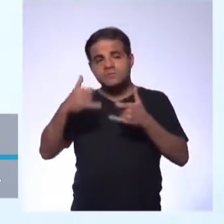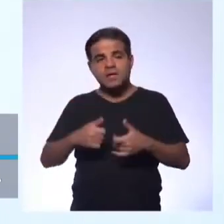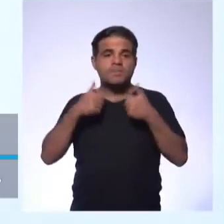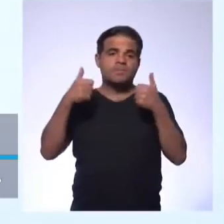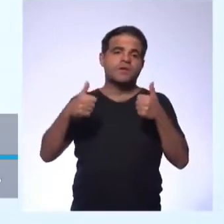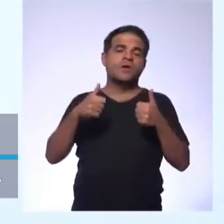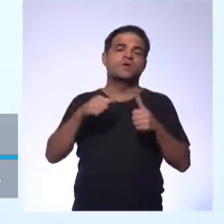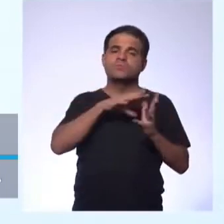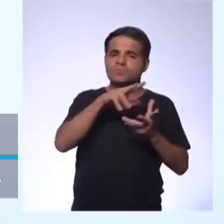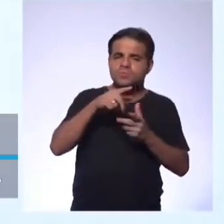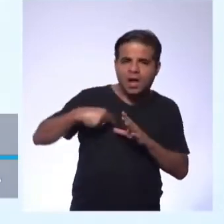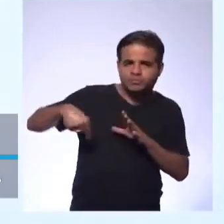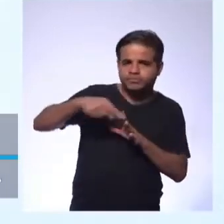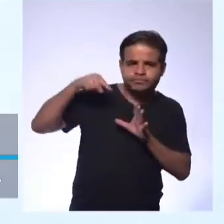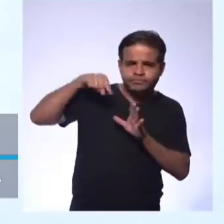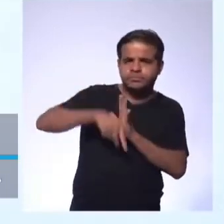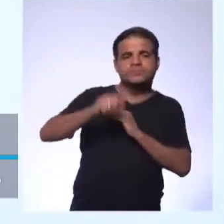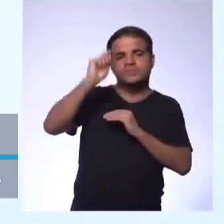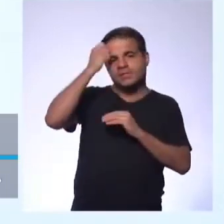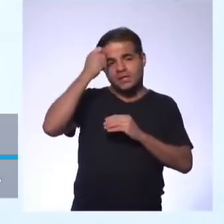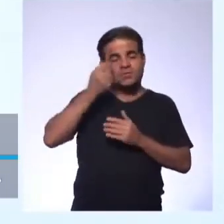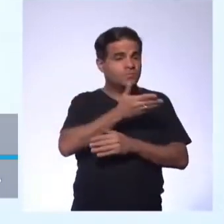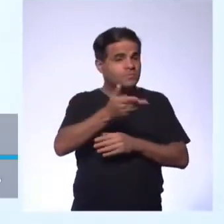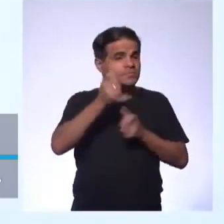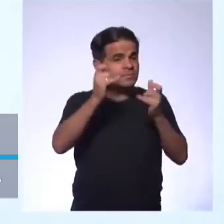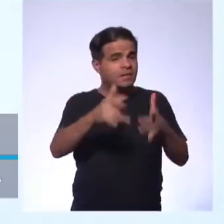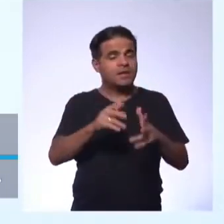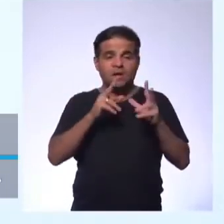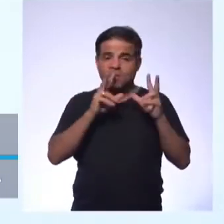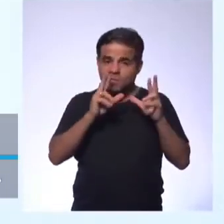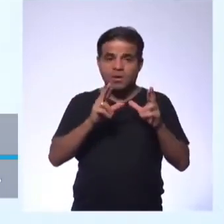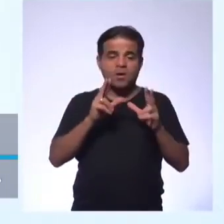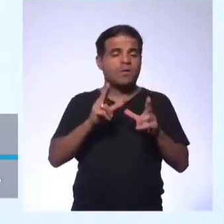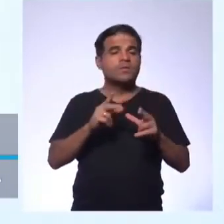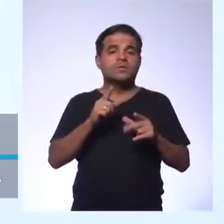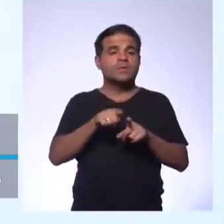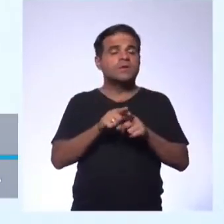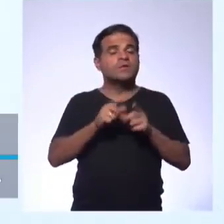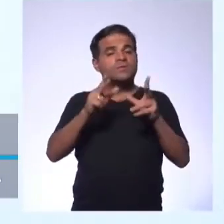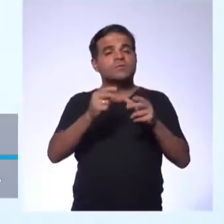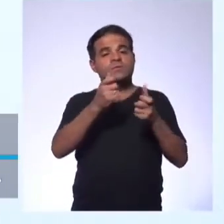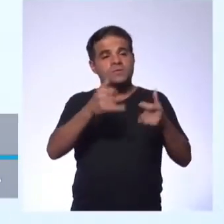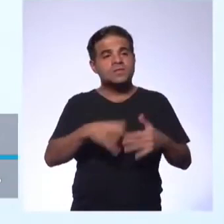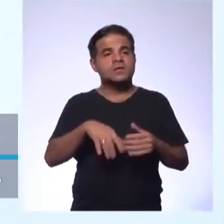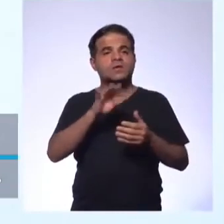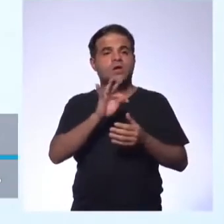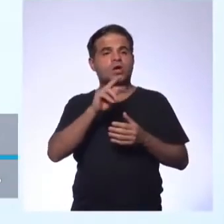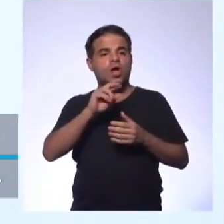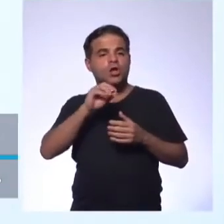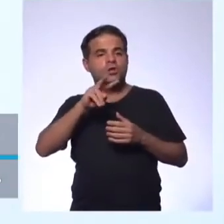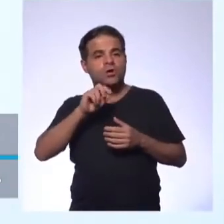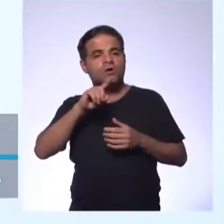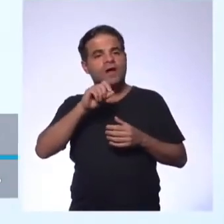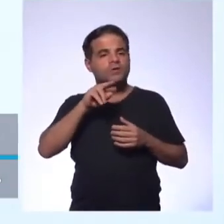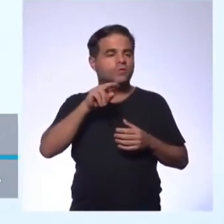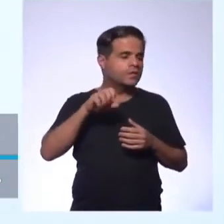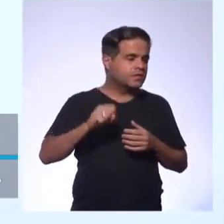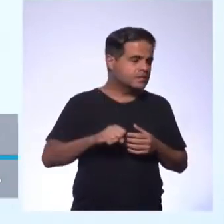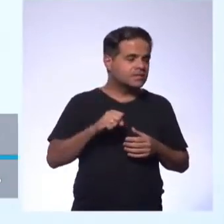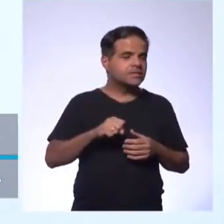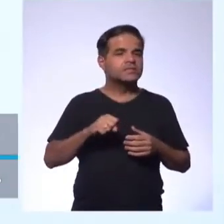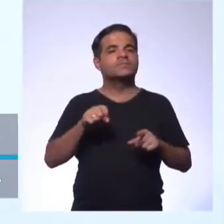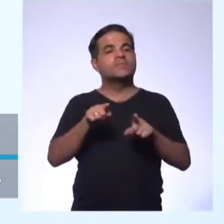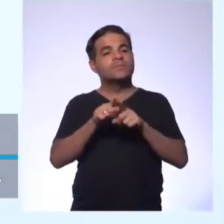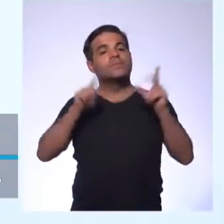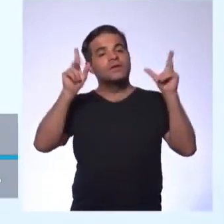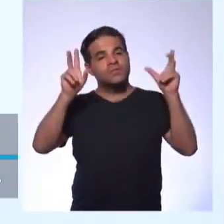sobre buracos negros para vocês. Assim como eu espero que você fale um pouquinho mais sobre trovadorismo, numa aula minha, sobre algum